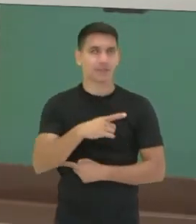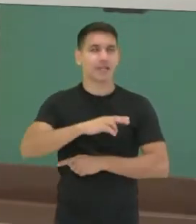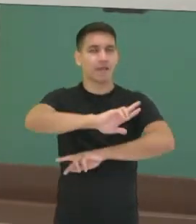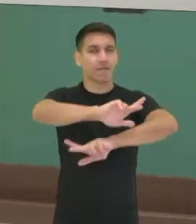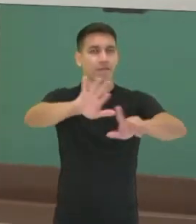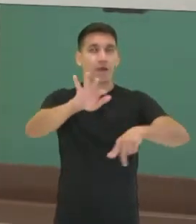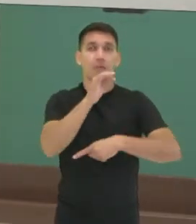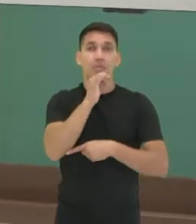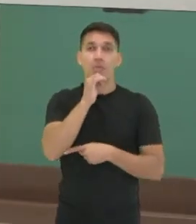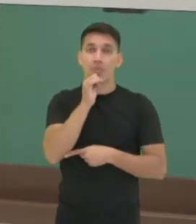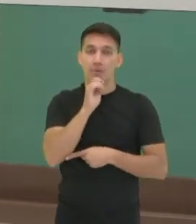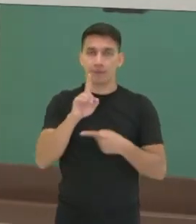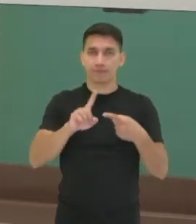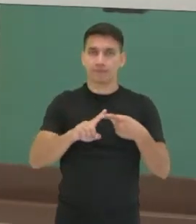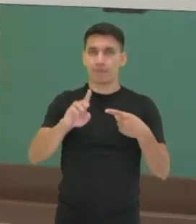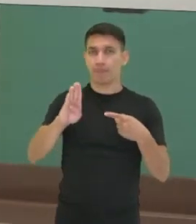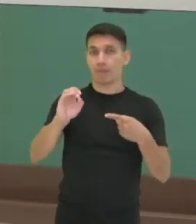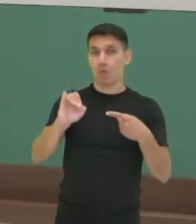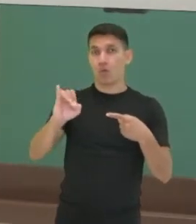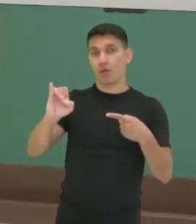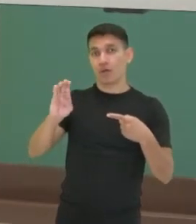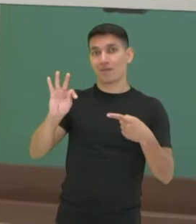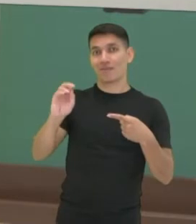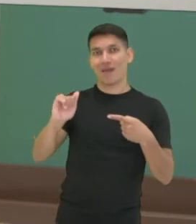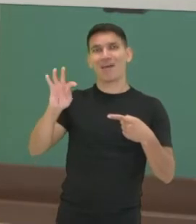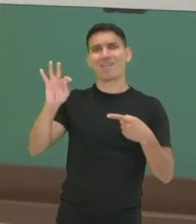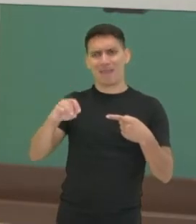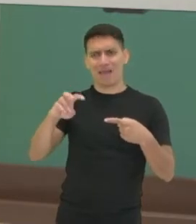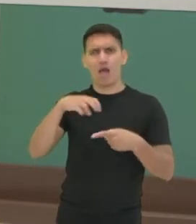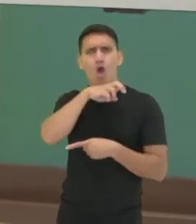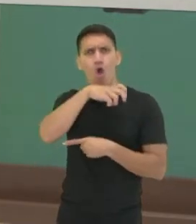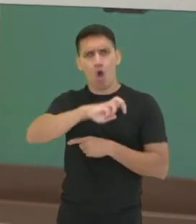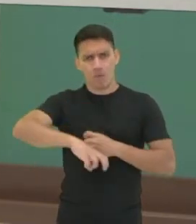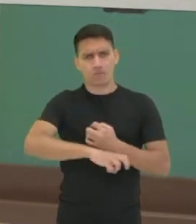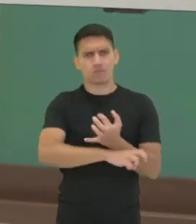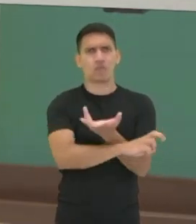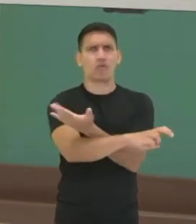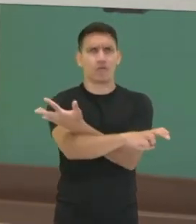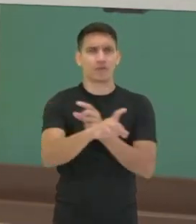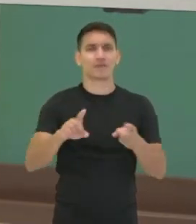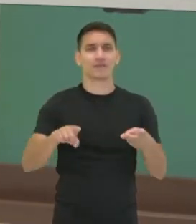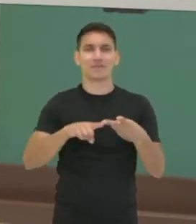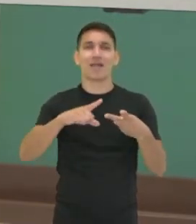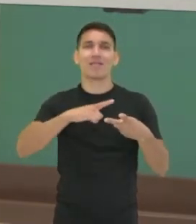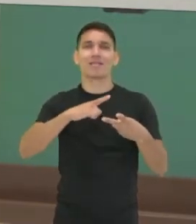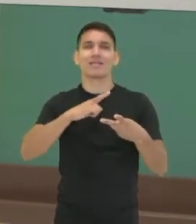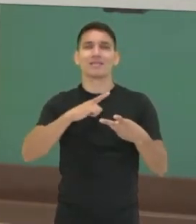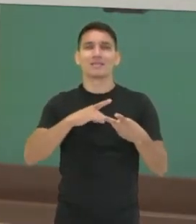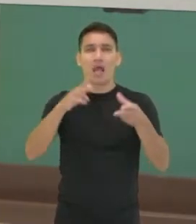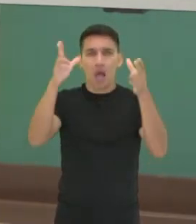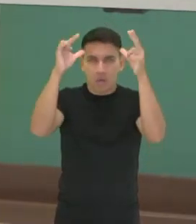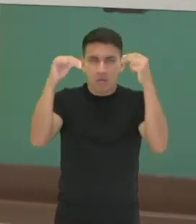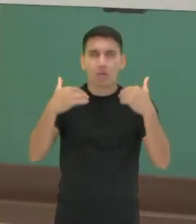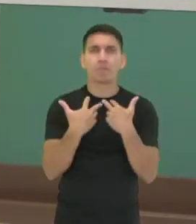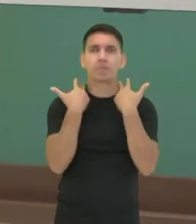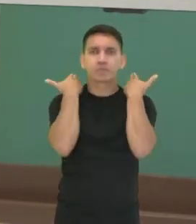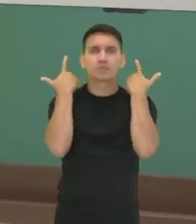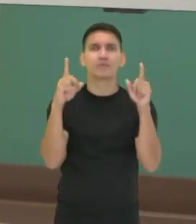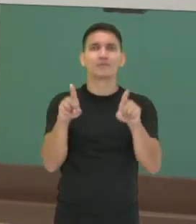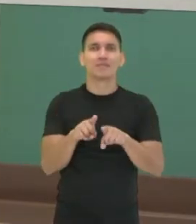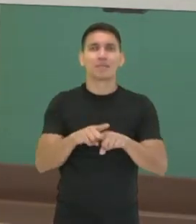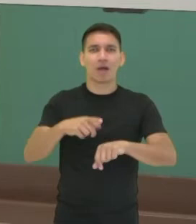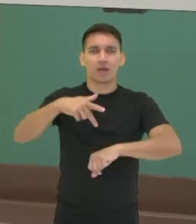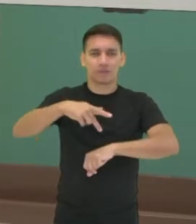citar o boitatá, que para alguns é uma cobra de fogo, uma bola de fogo, curupira, mula sem cabeça, saci, lobisomem,